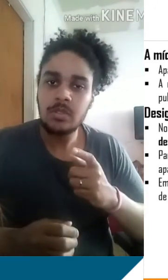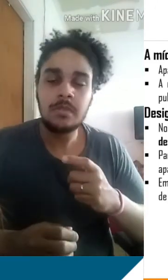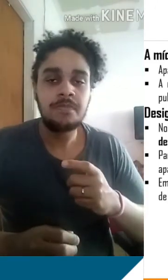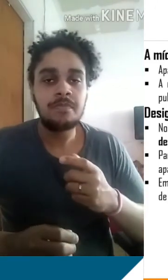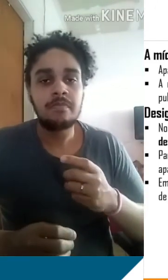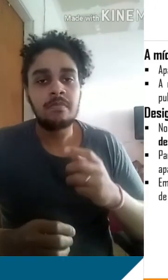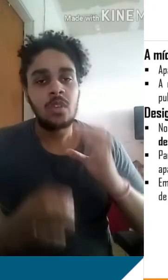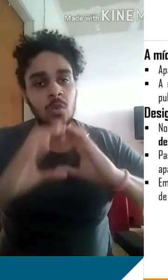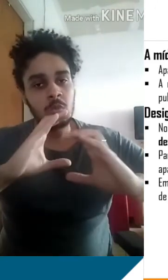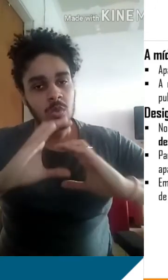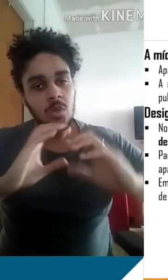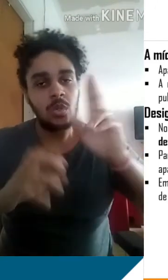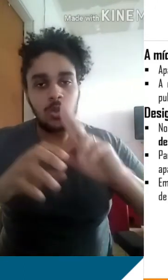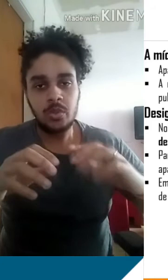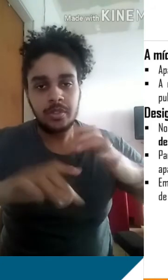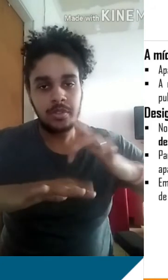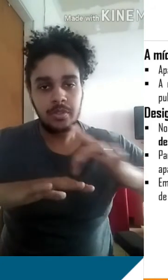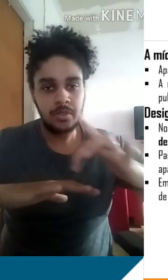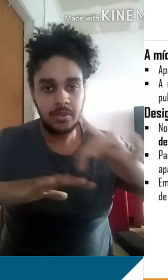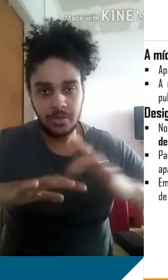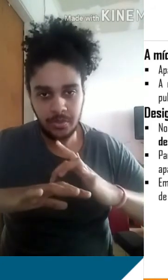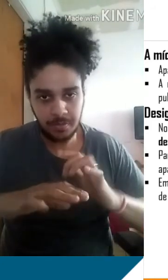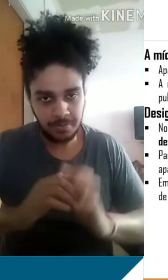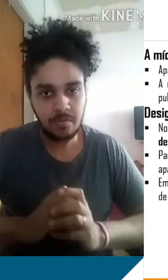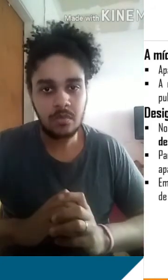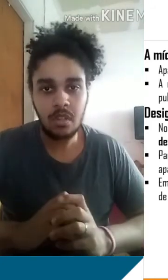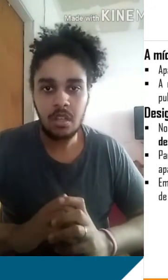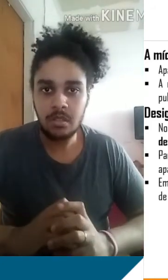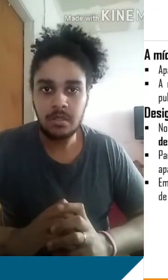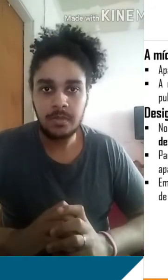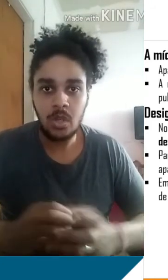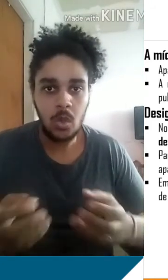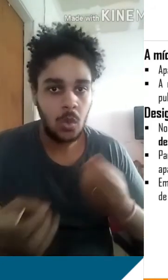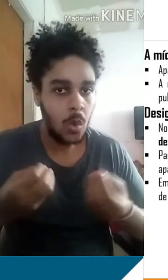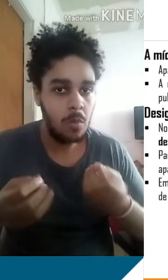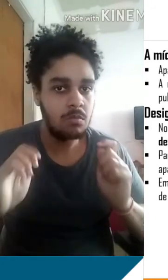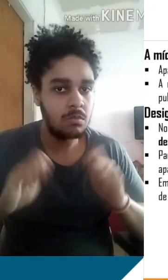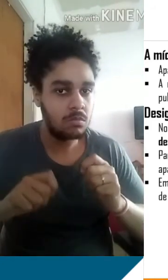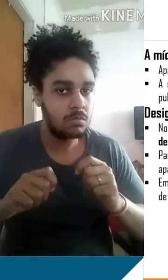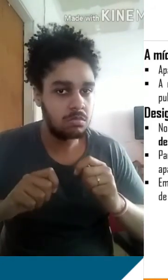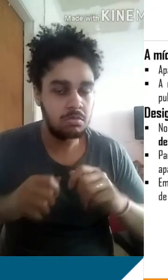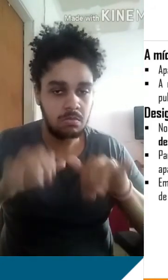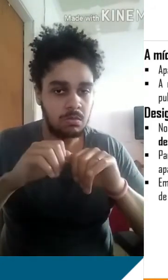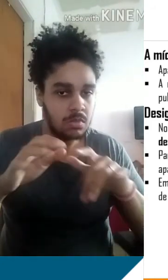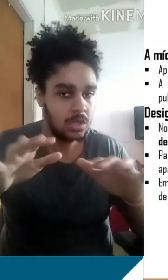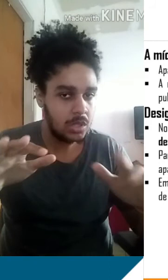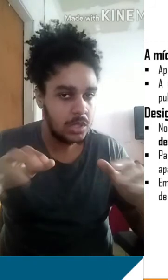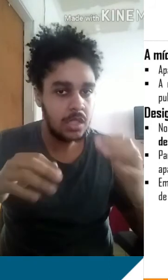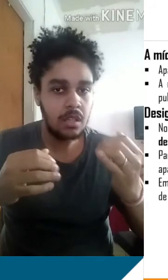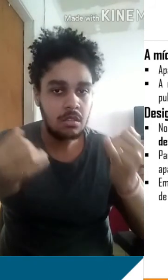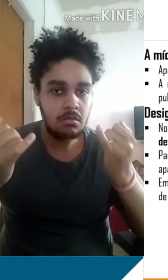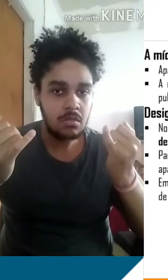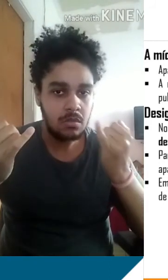né? Como uma possibilidade de propagação da informação e da ideia de consumo, tá? As